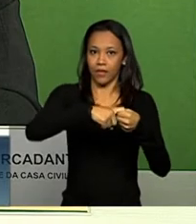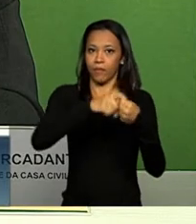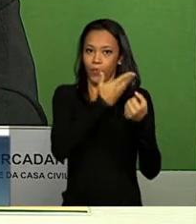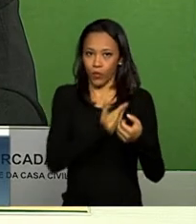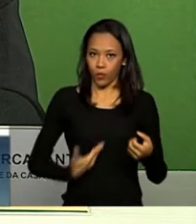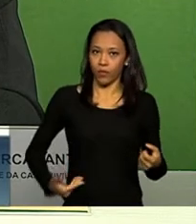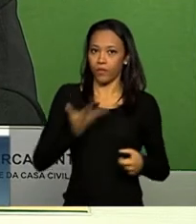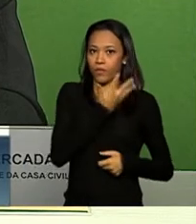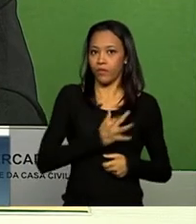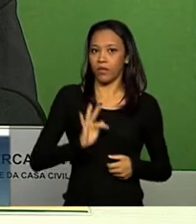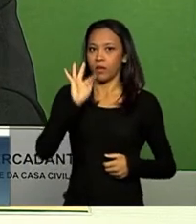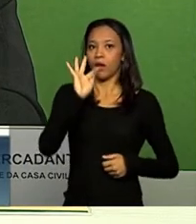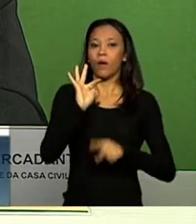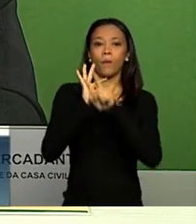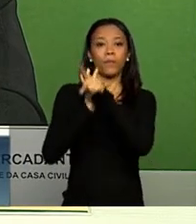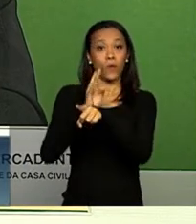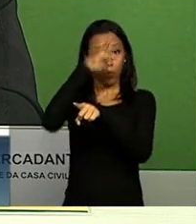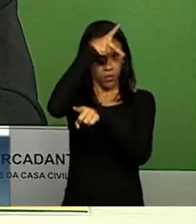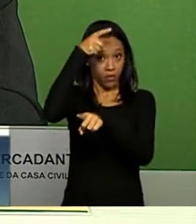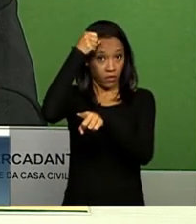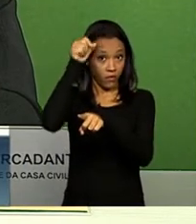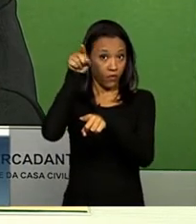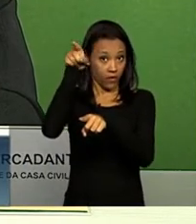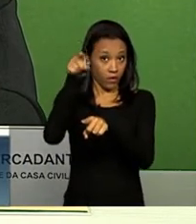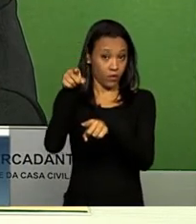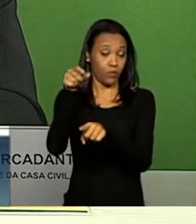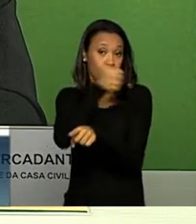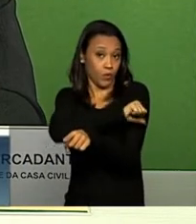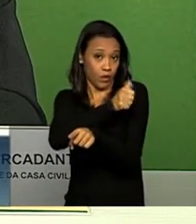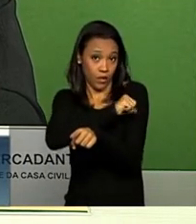federal com o prefeito do Rio de Janeiro, Eduardo Paes,